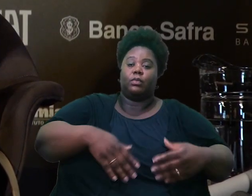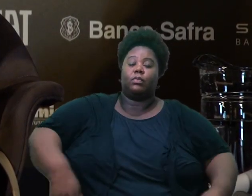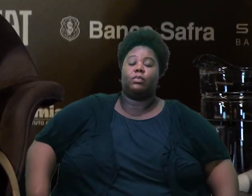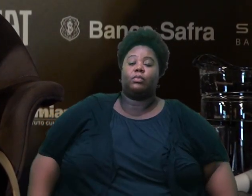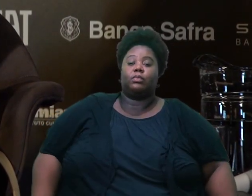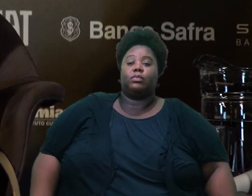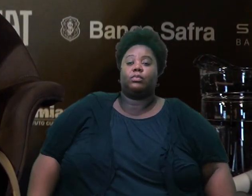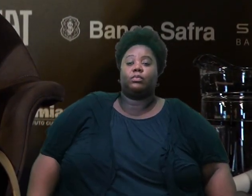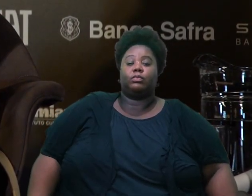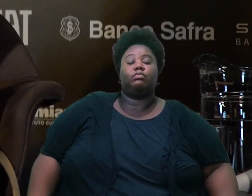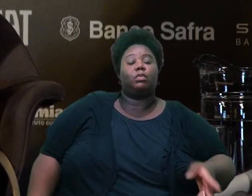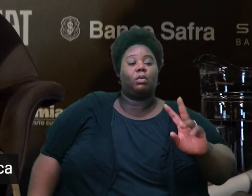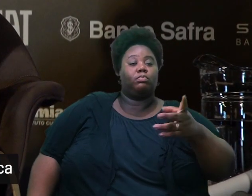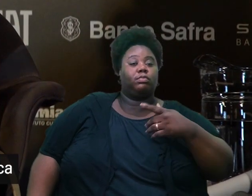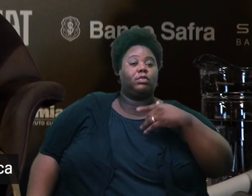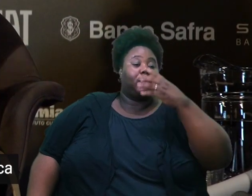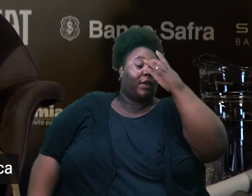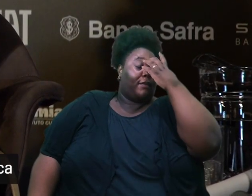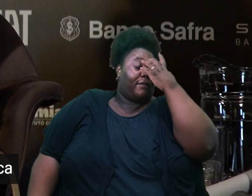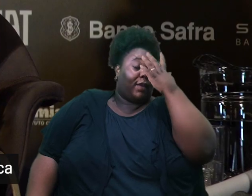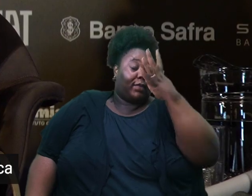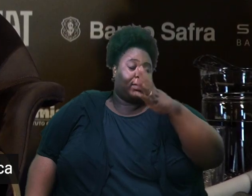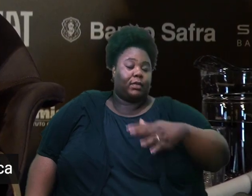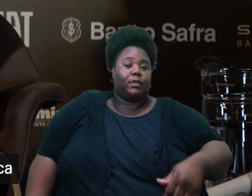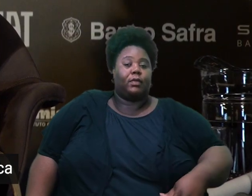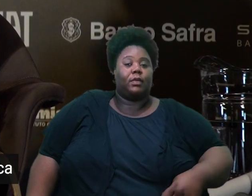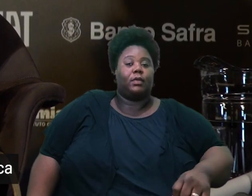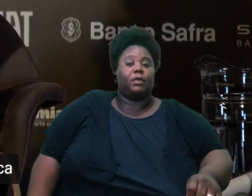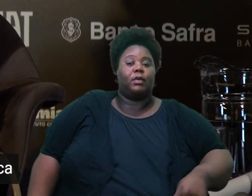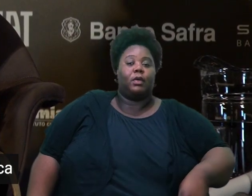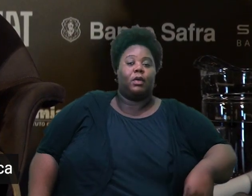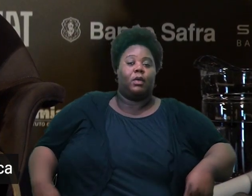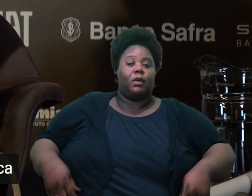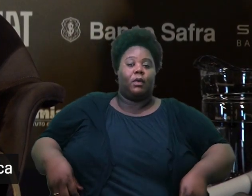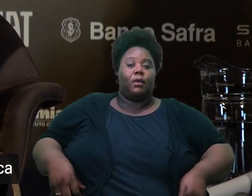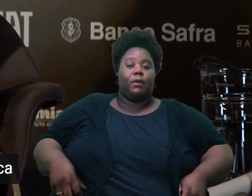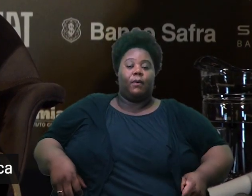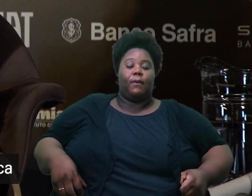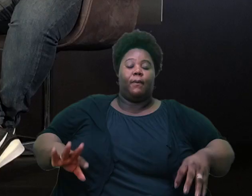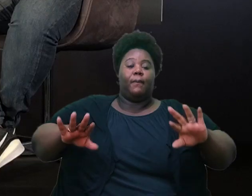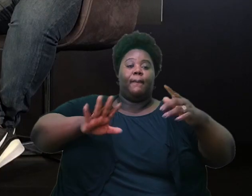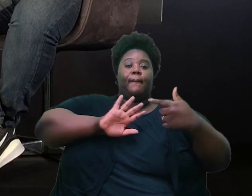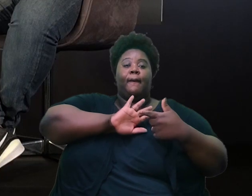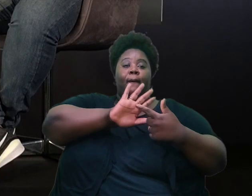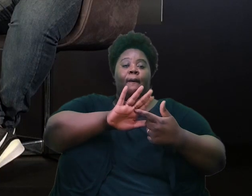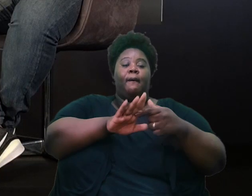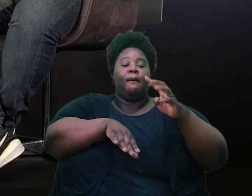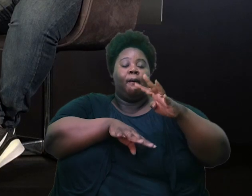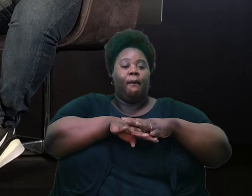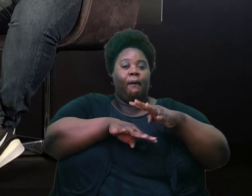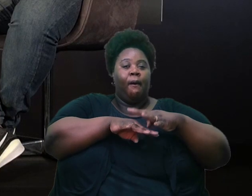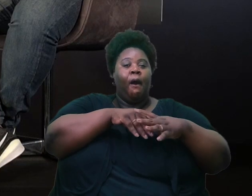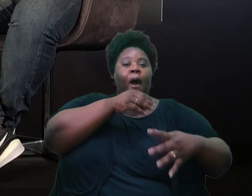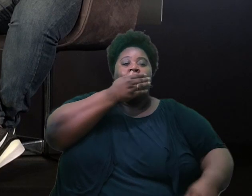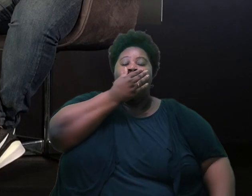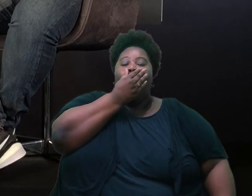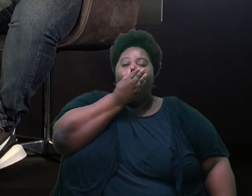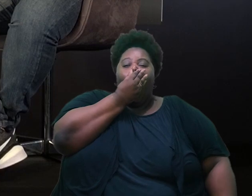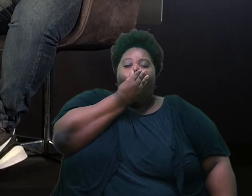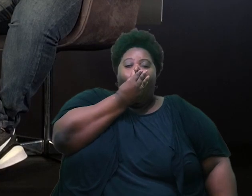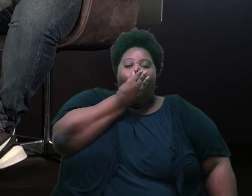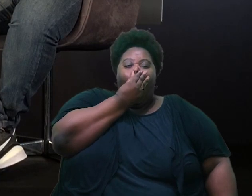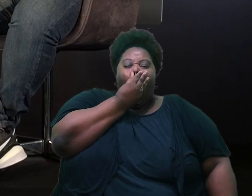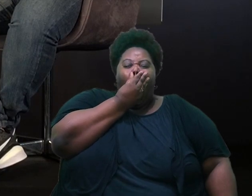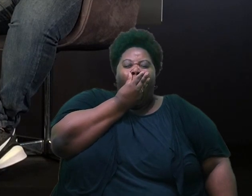facilidade aritmética, mas a apresentação da matemática, né? Como uma criação de